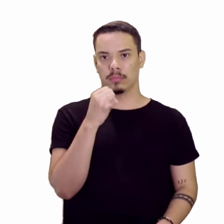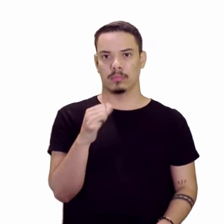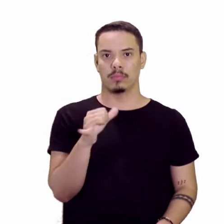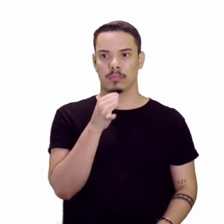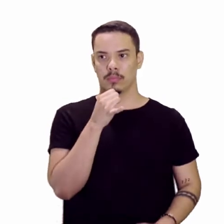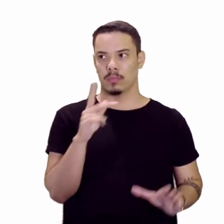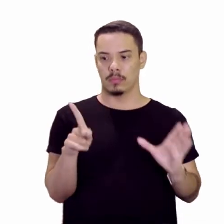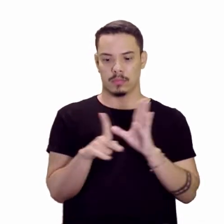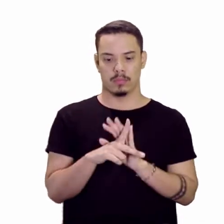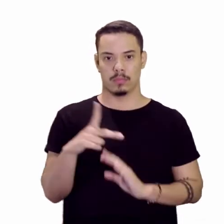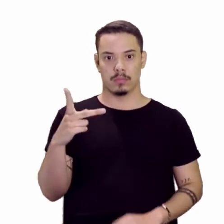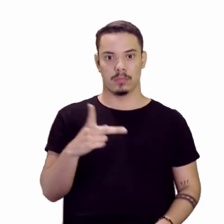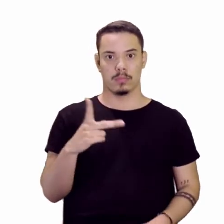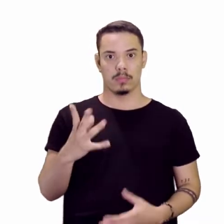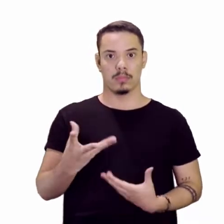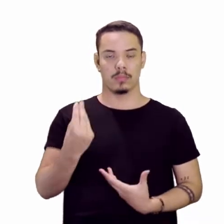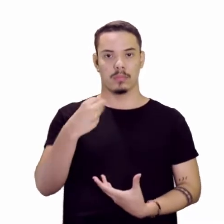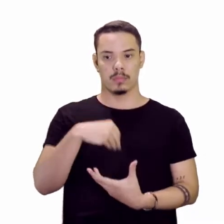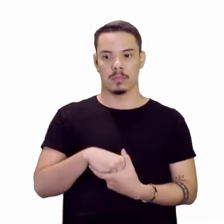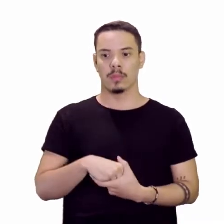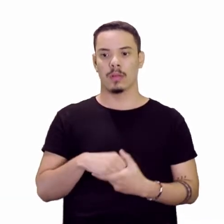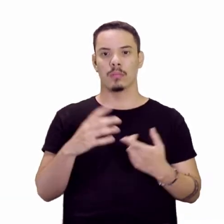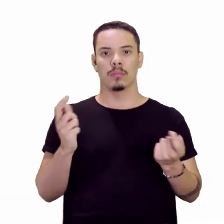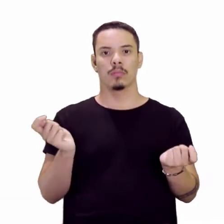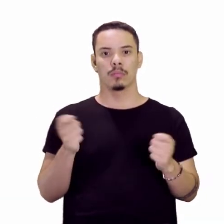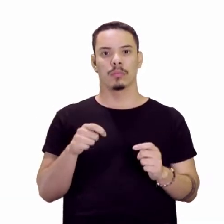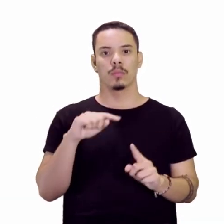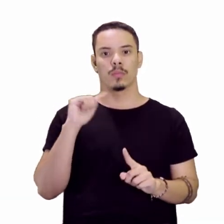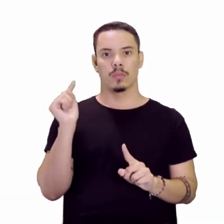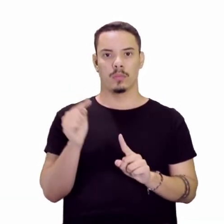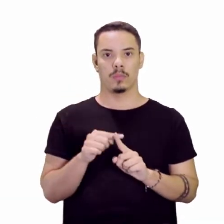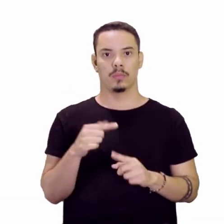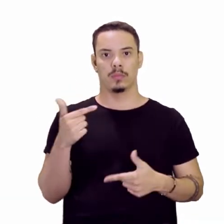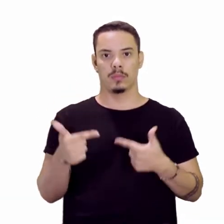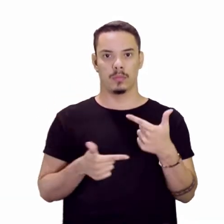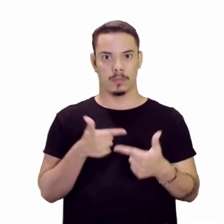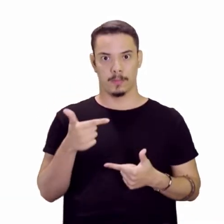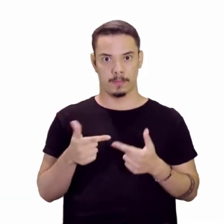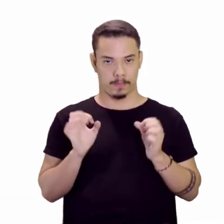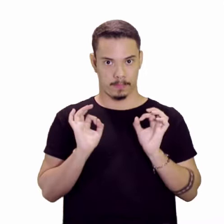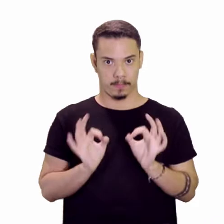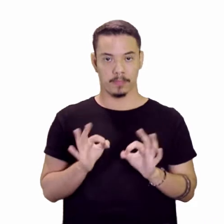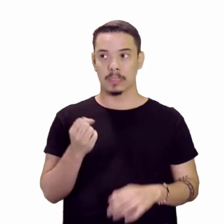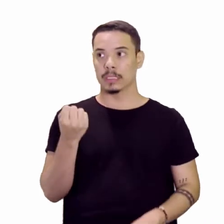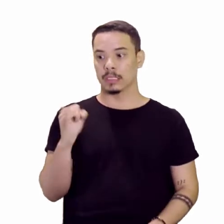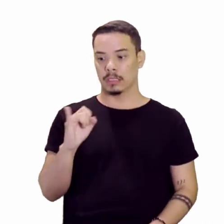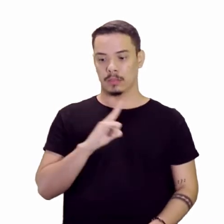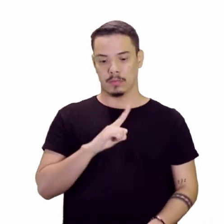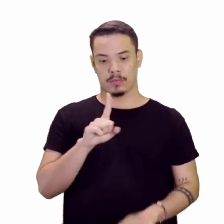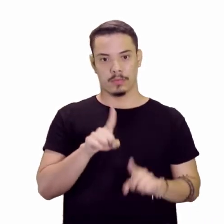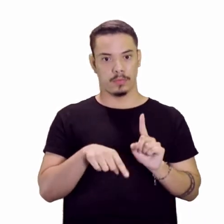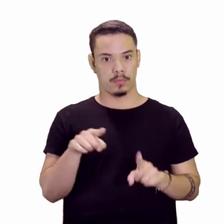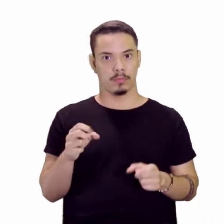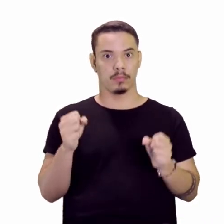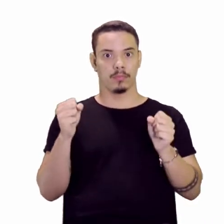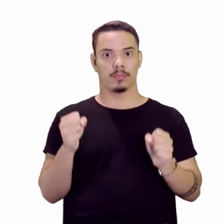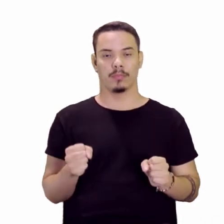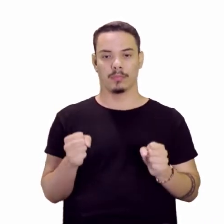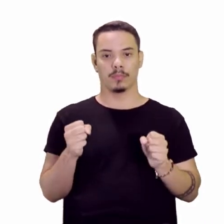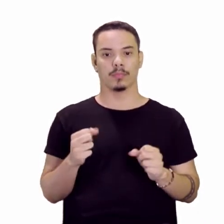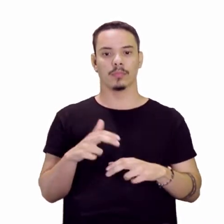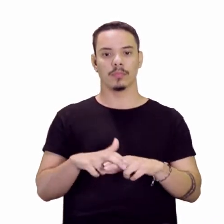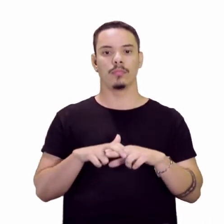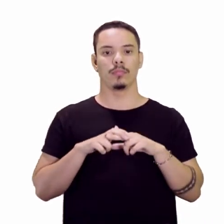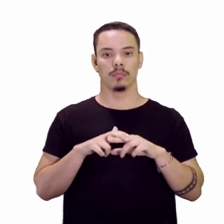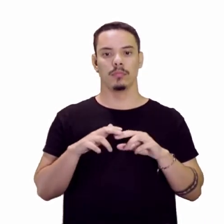potencial armazenada para poder realizar o trabalho, não é isso? Isso, se houver uma variação dessa energia, ele vai realizar um trabalho. Então, o